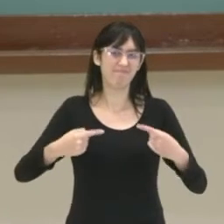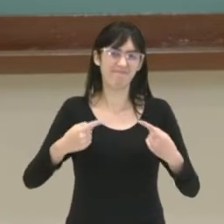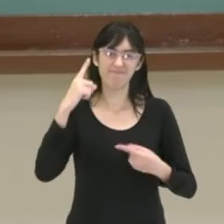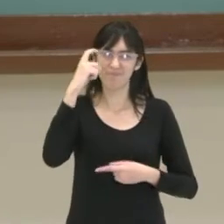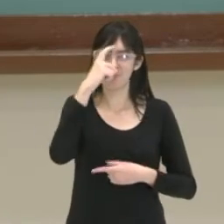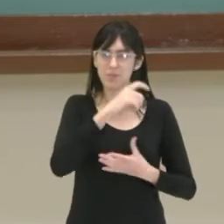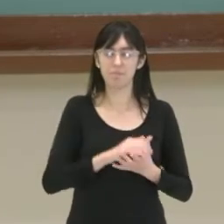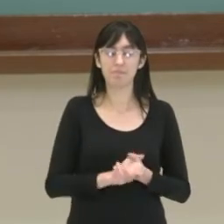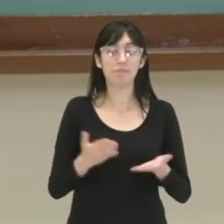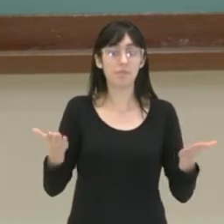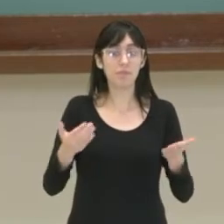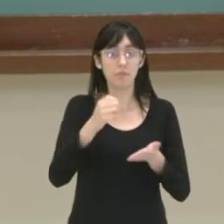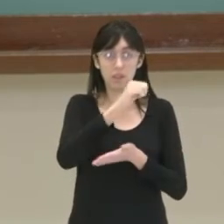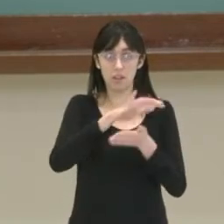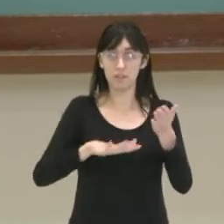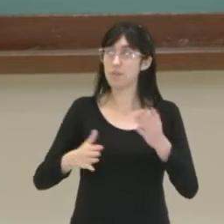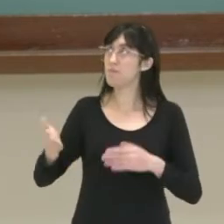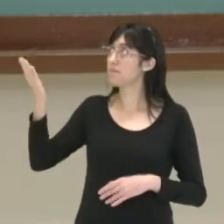Vamos para uma atividade.